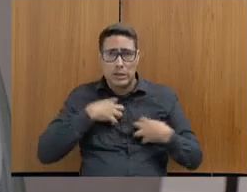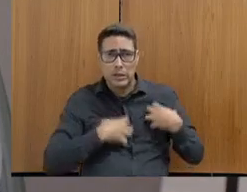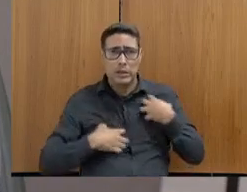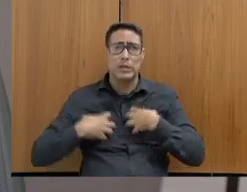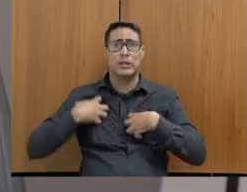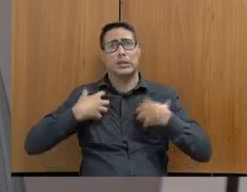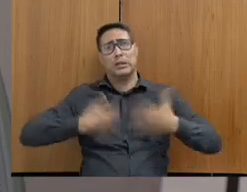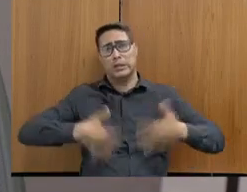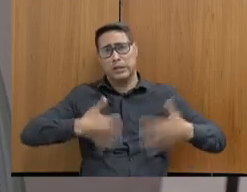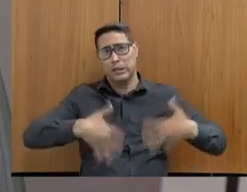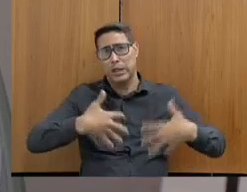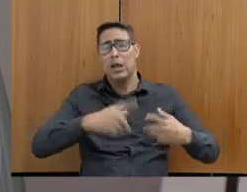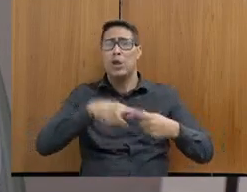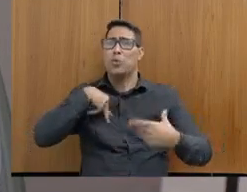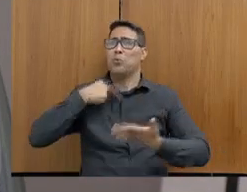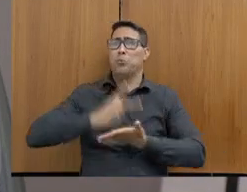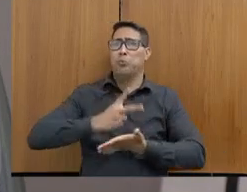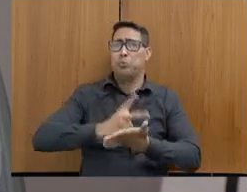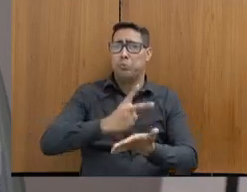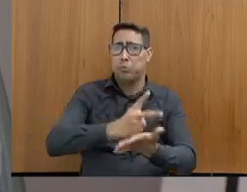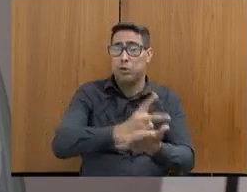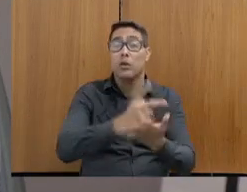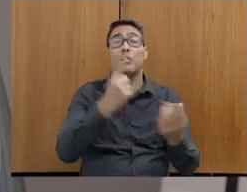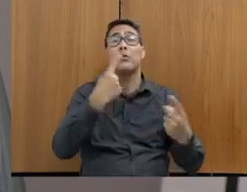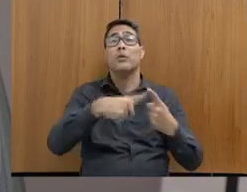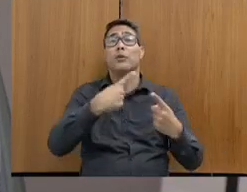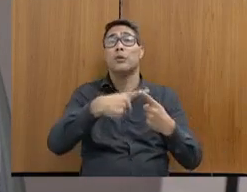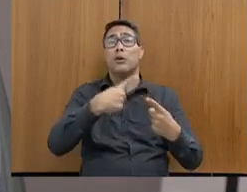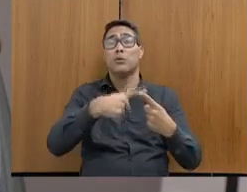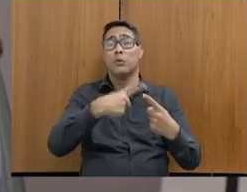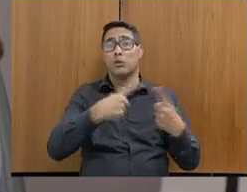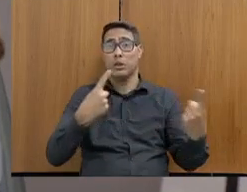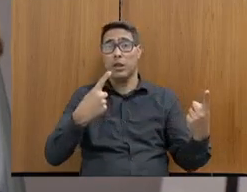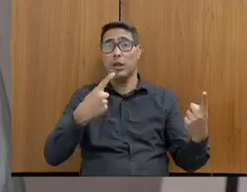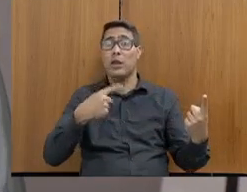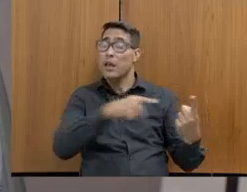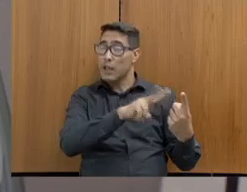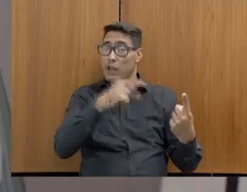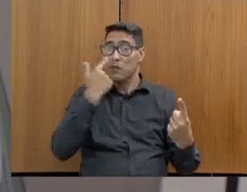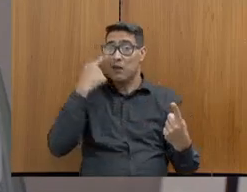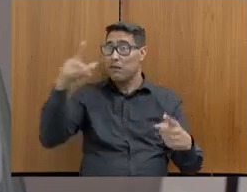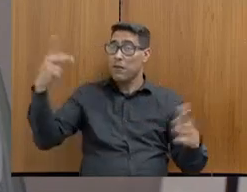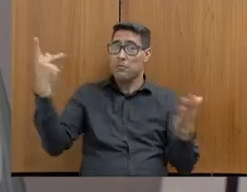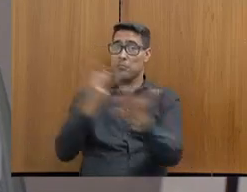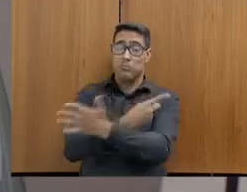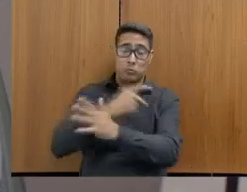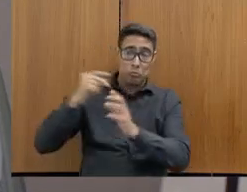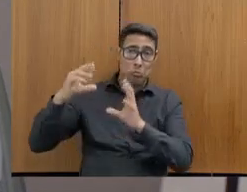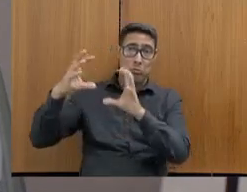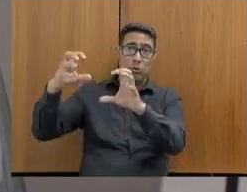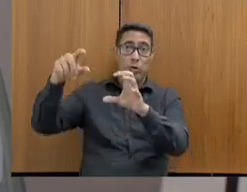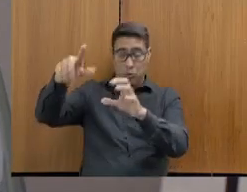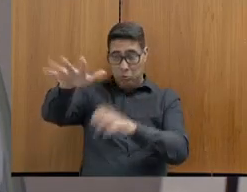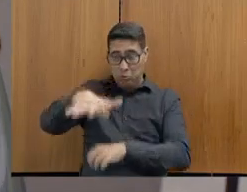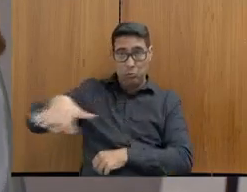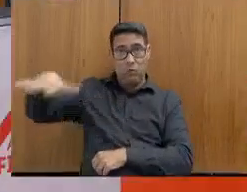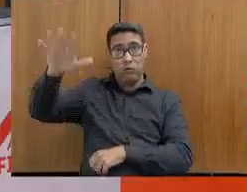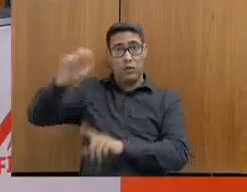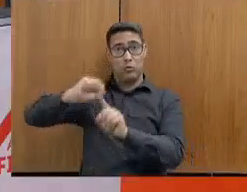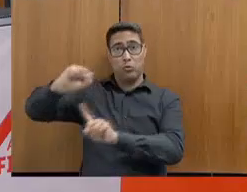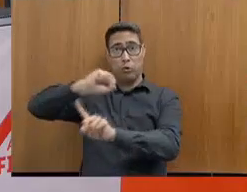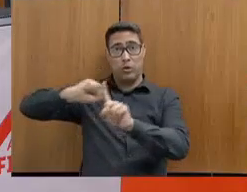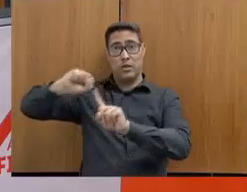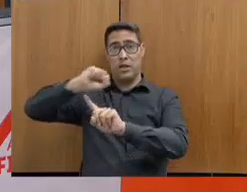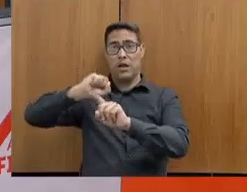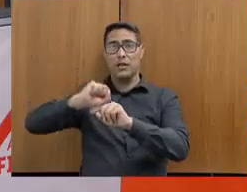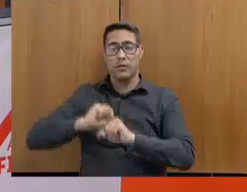exatamente porque né porque nós é vamos lidar com os conflitos sociais é então a polícia ela é aquele